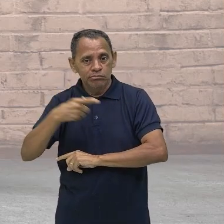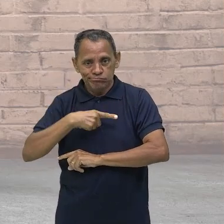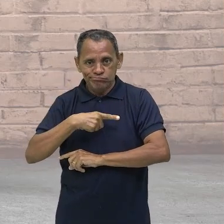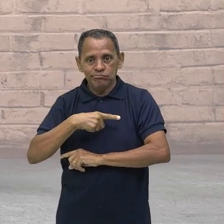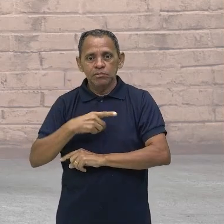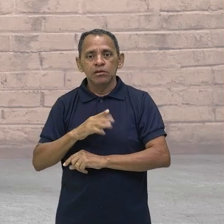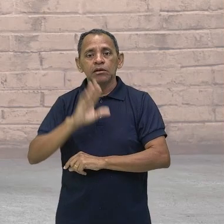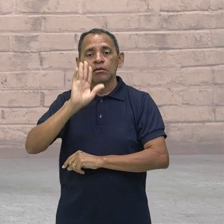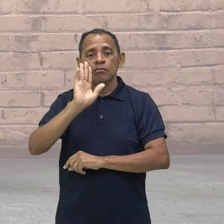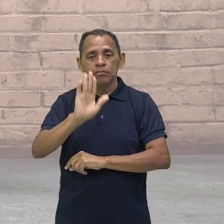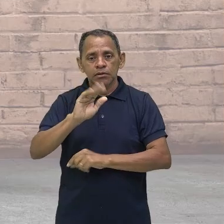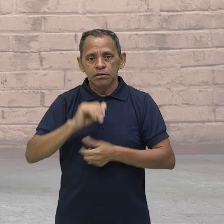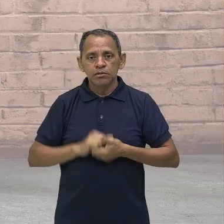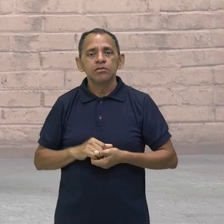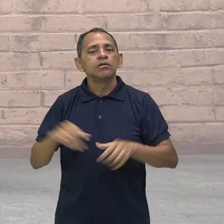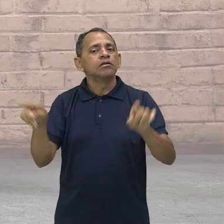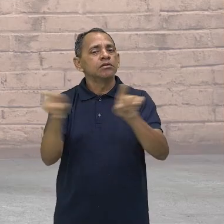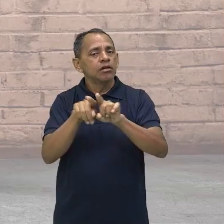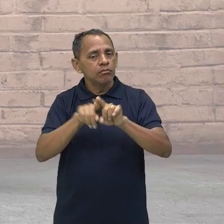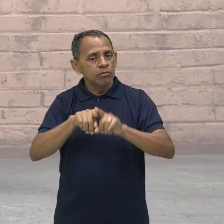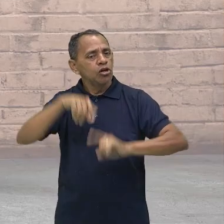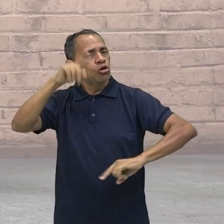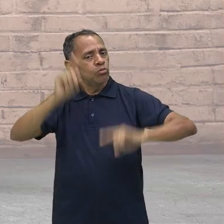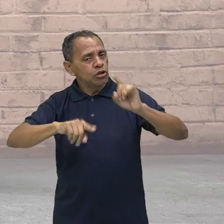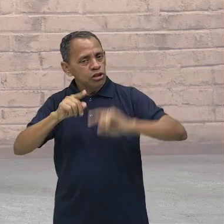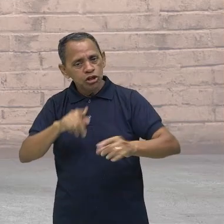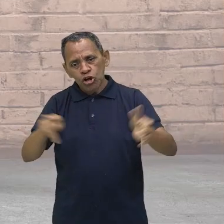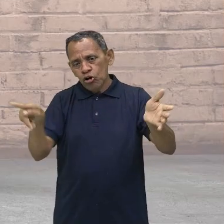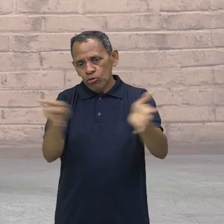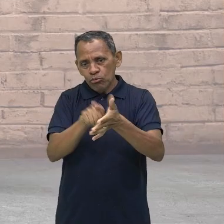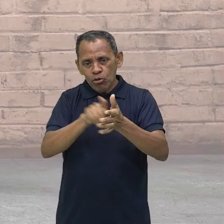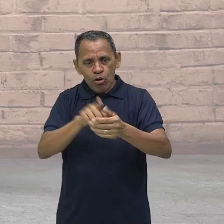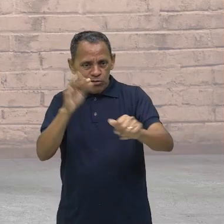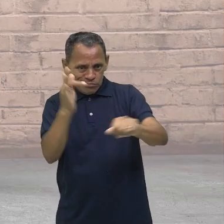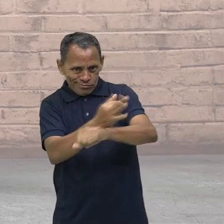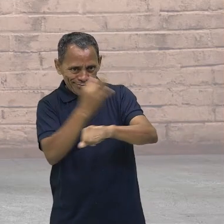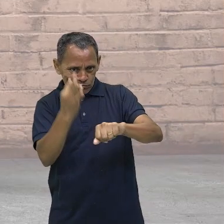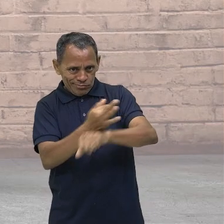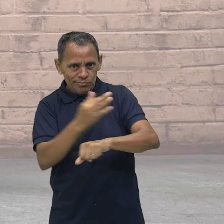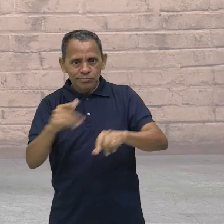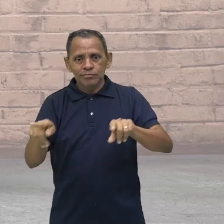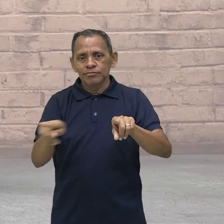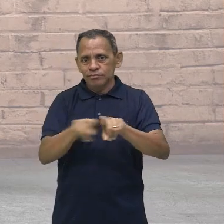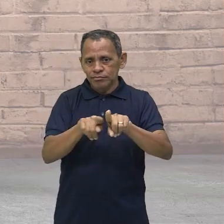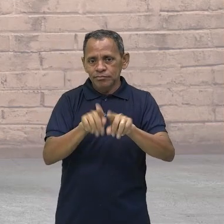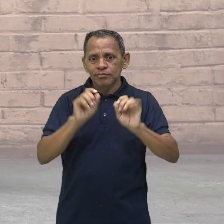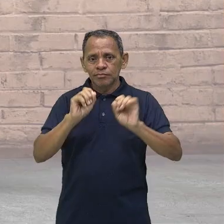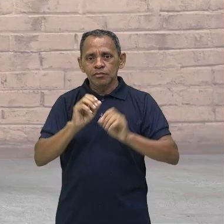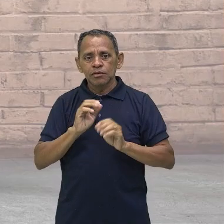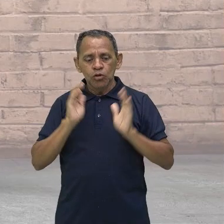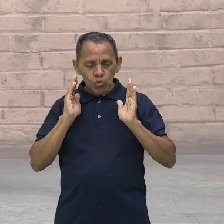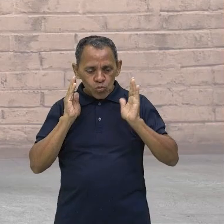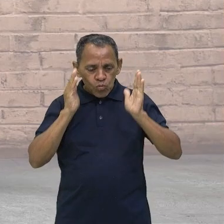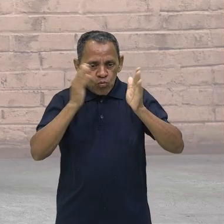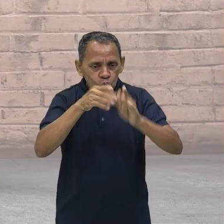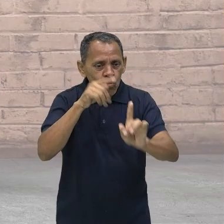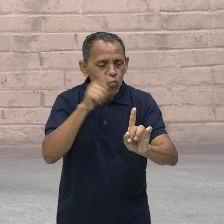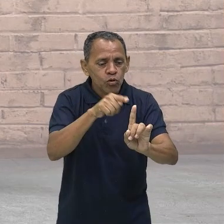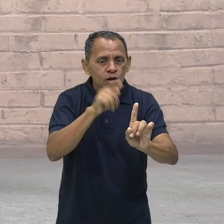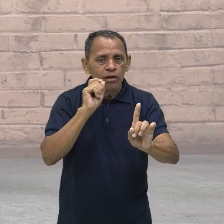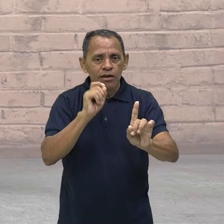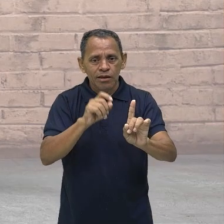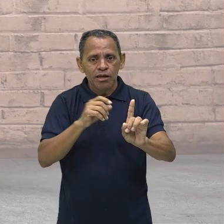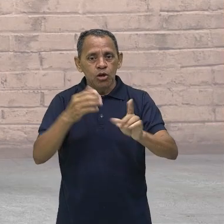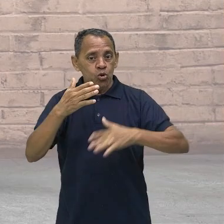mas também é um instrumento de resistência. E aqui a gente vai focar em trazer essa questão do